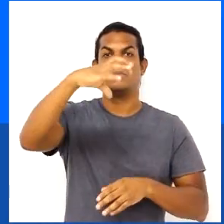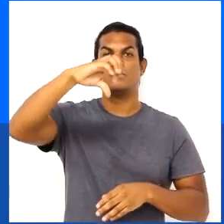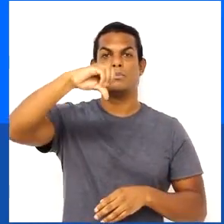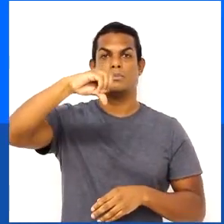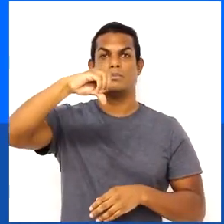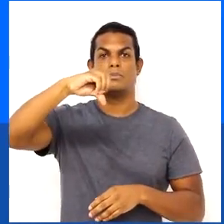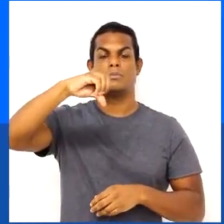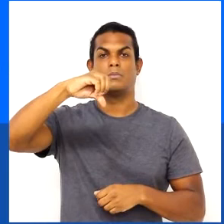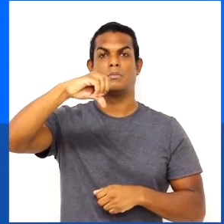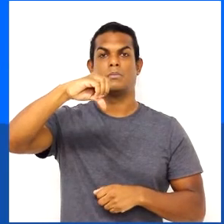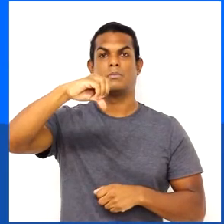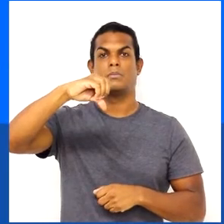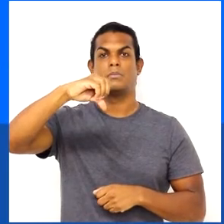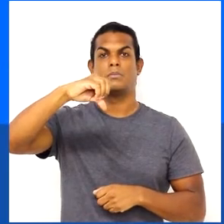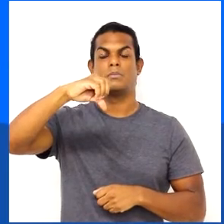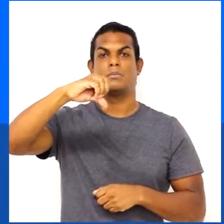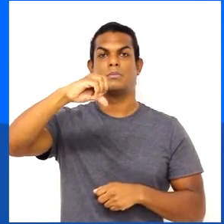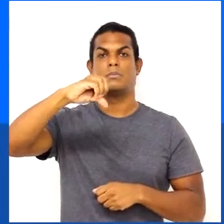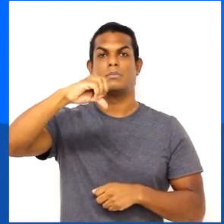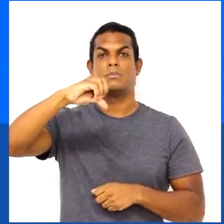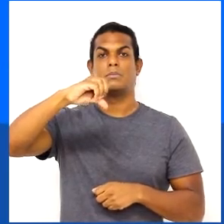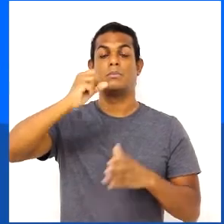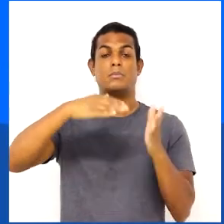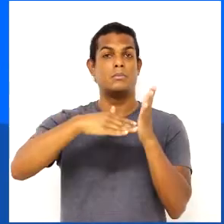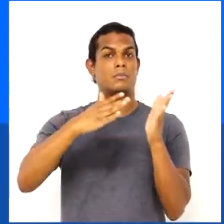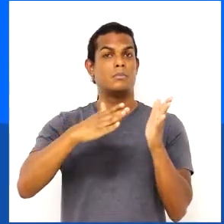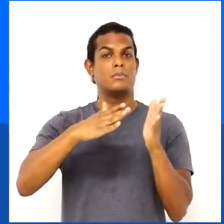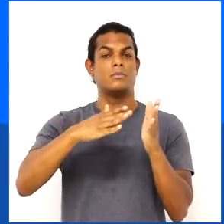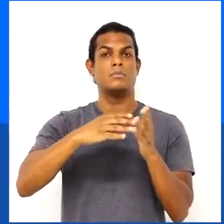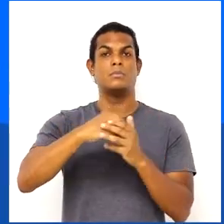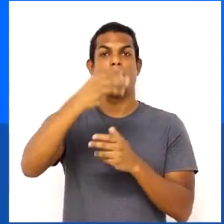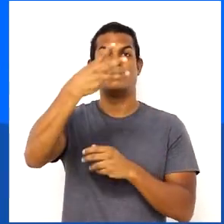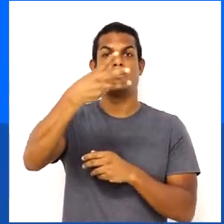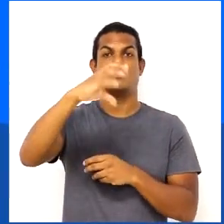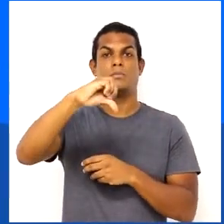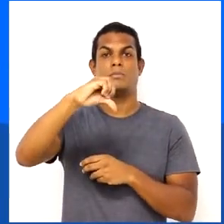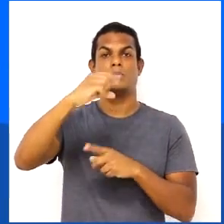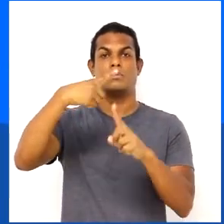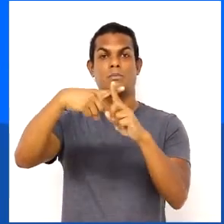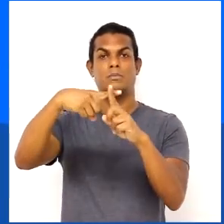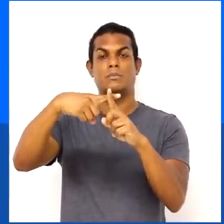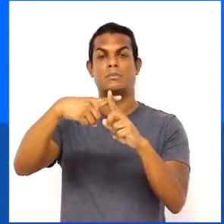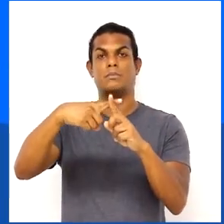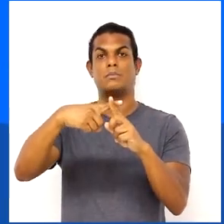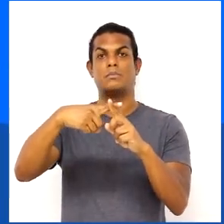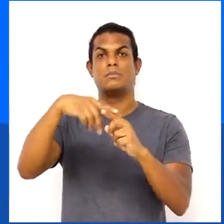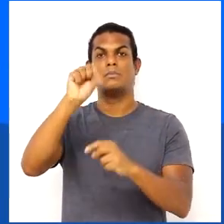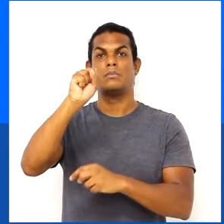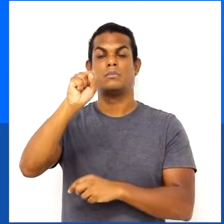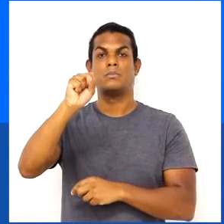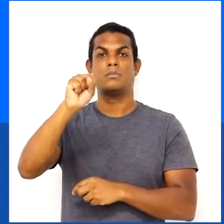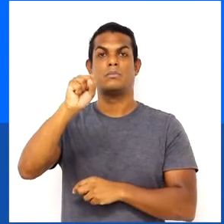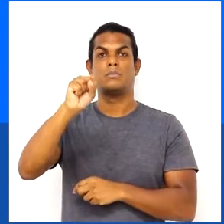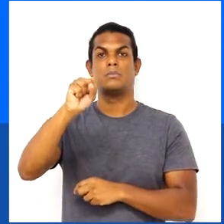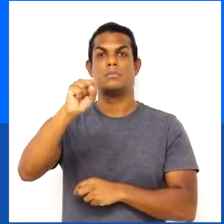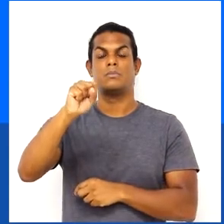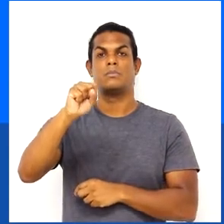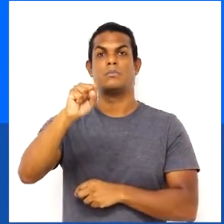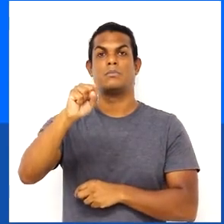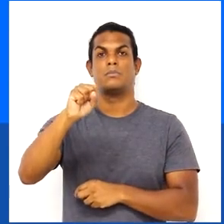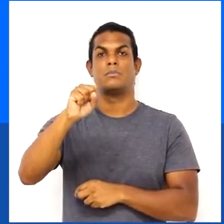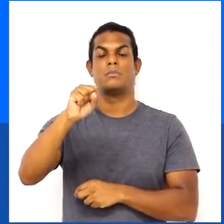39. E para finalizar, o valor 39 deverá ser somado com o valor 8 da